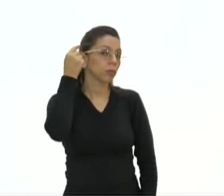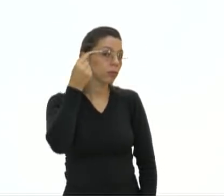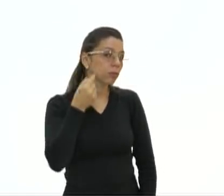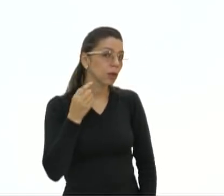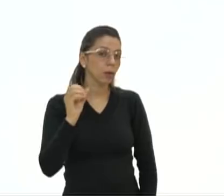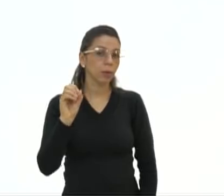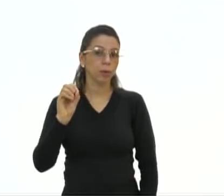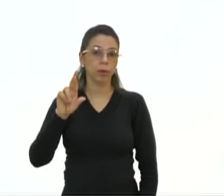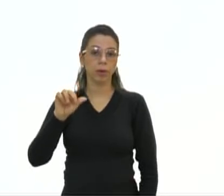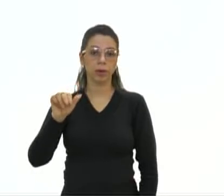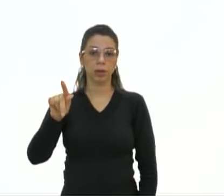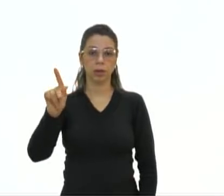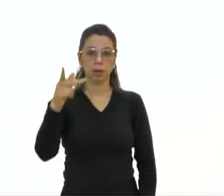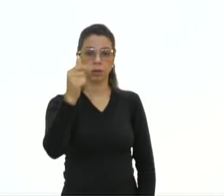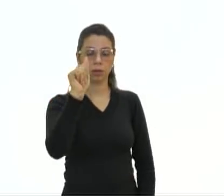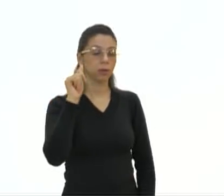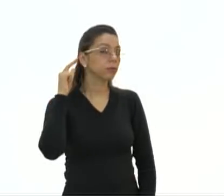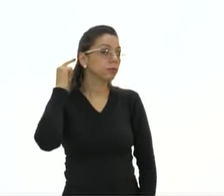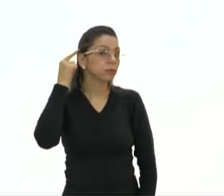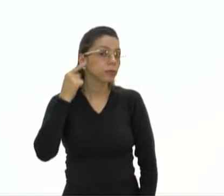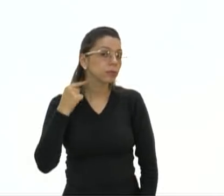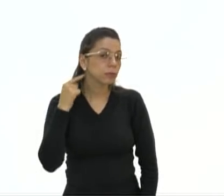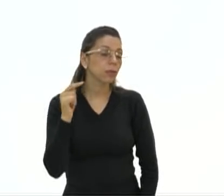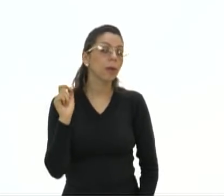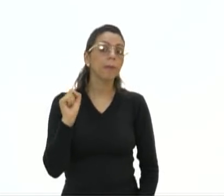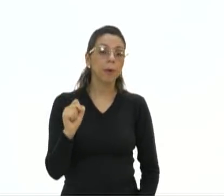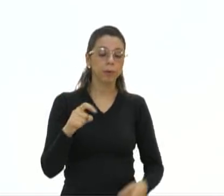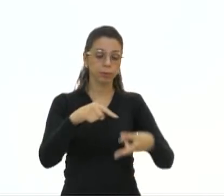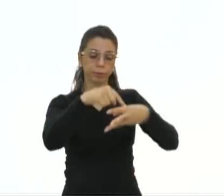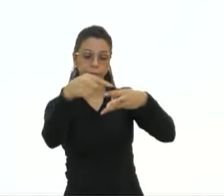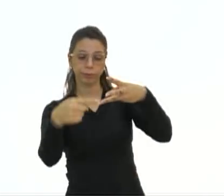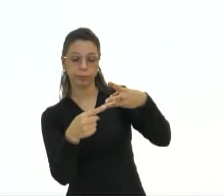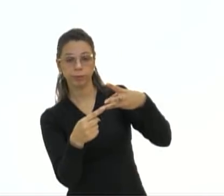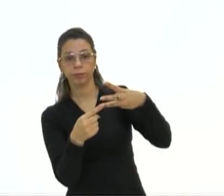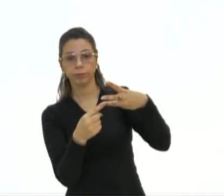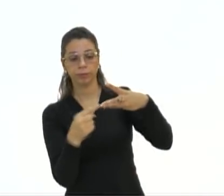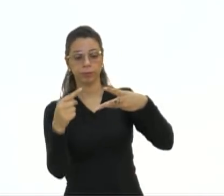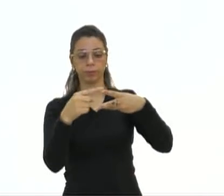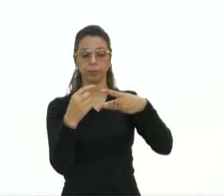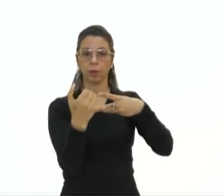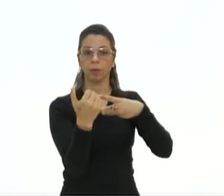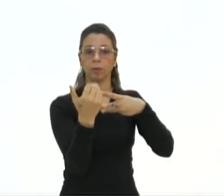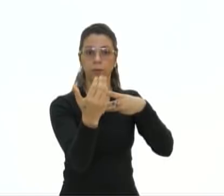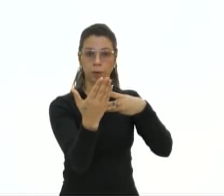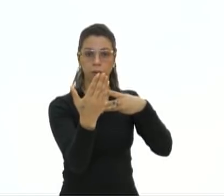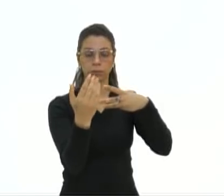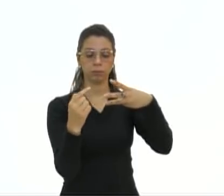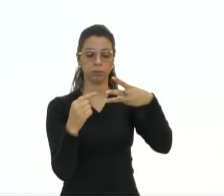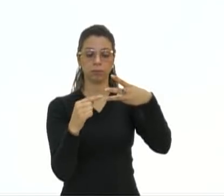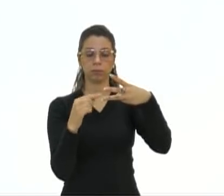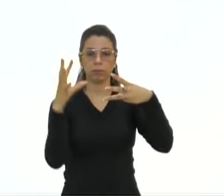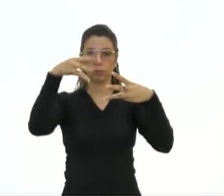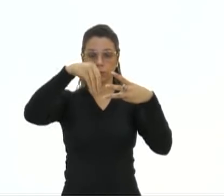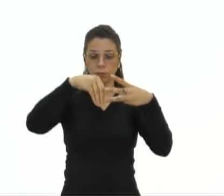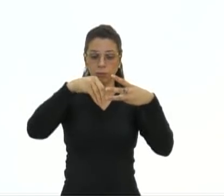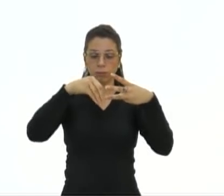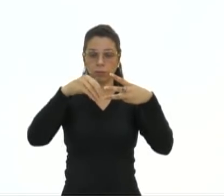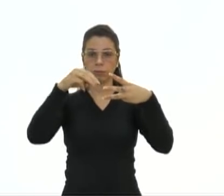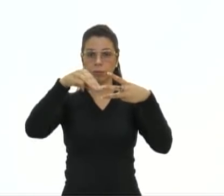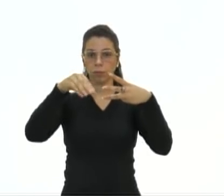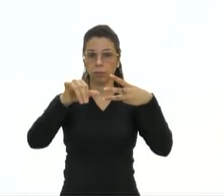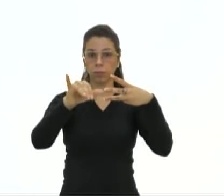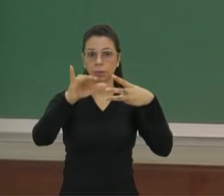quem? A orelha, que pode ser dividida em 3 regiões: orelha interna, média